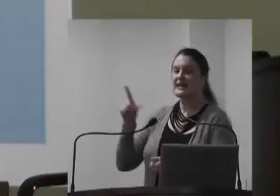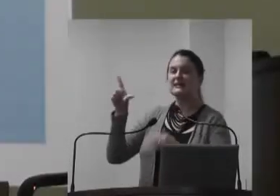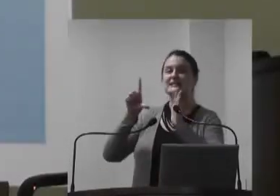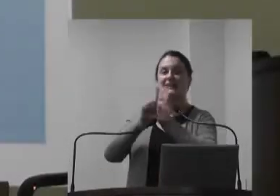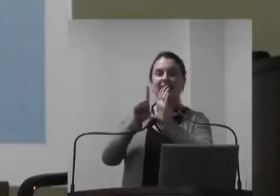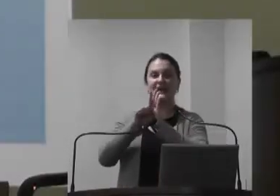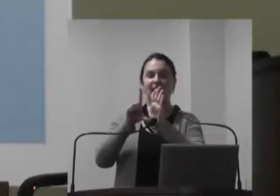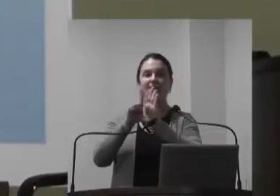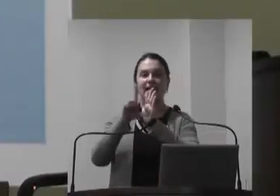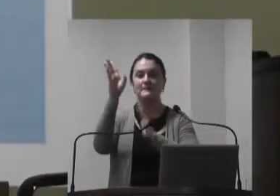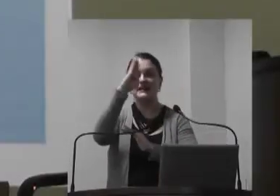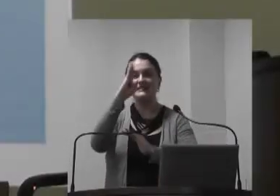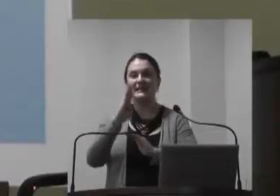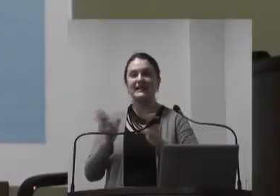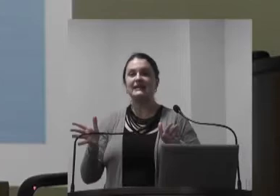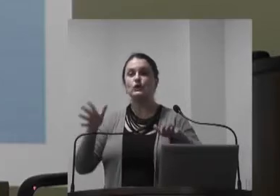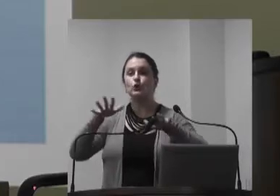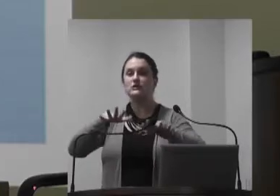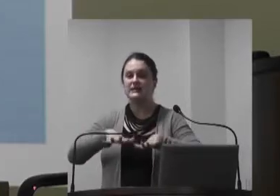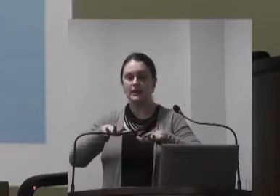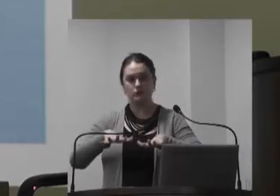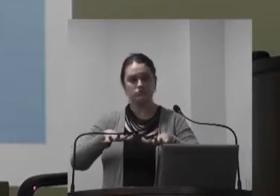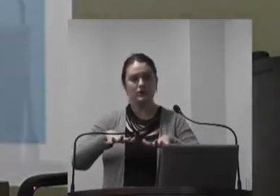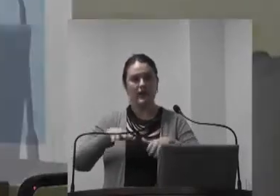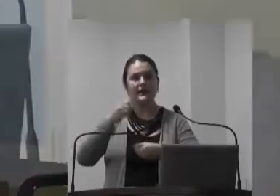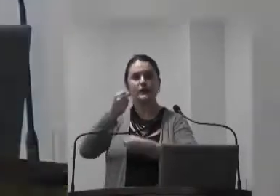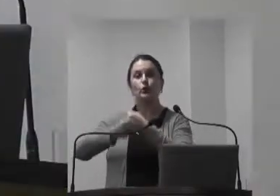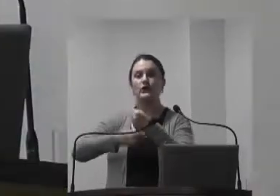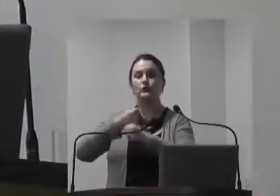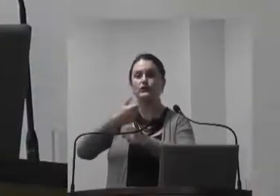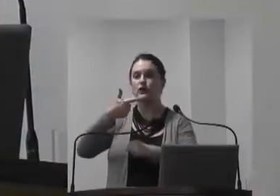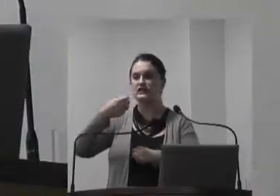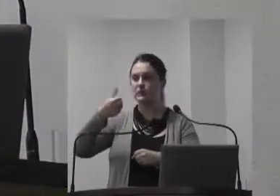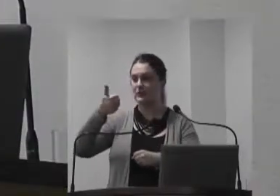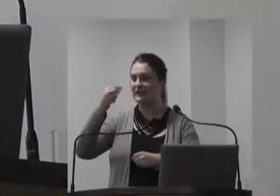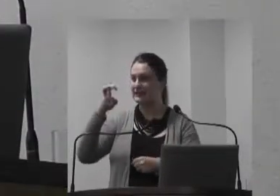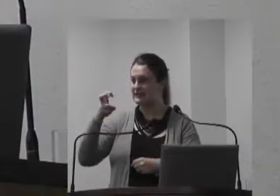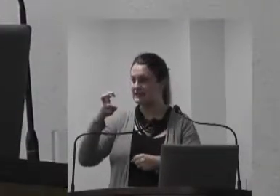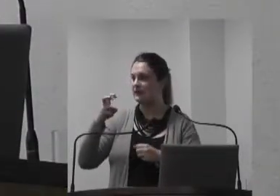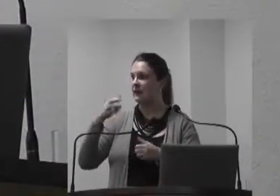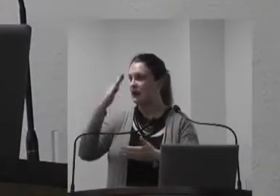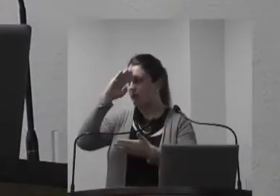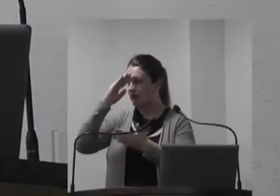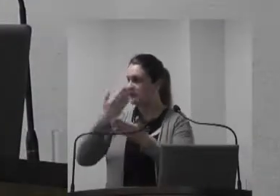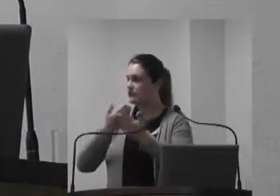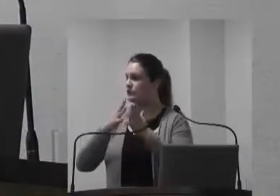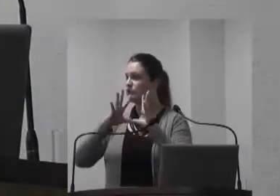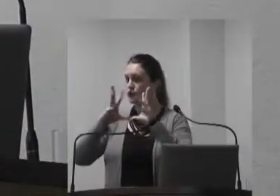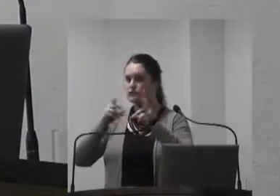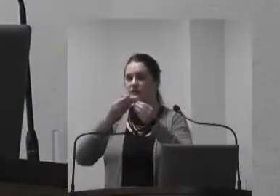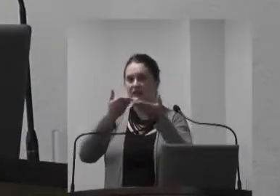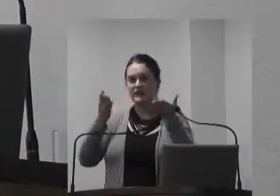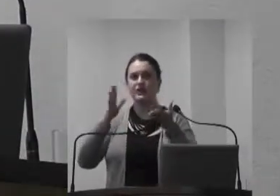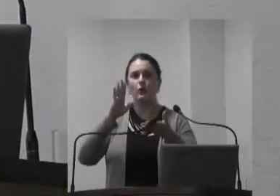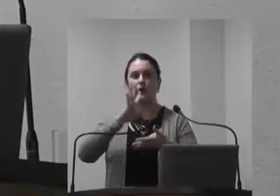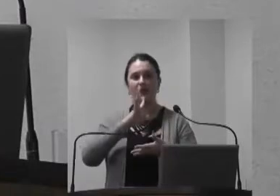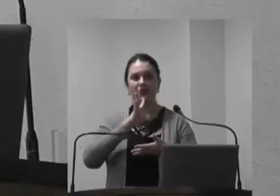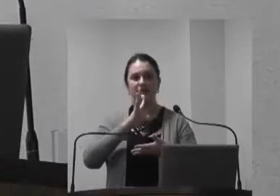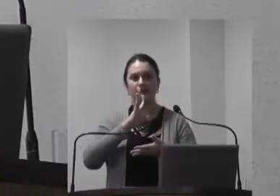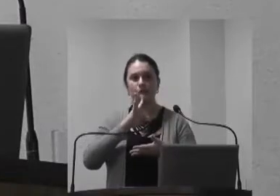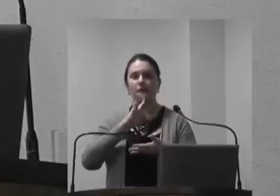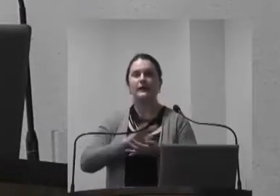é a Lei Brasileira de Inclusão. Ela é do ano de 2015, eu acredito que todos aqui